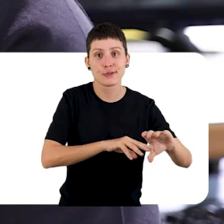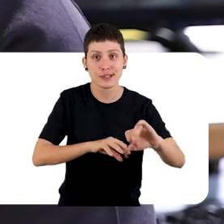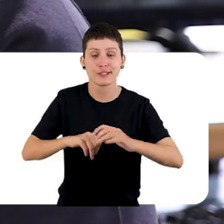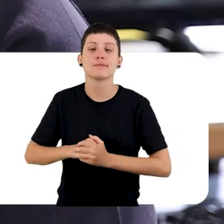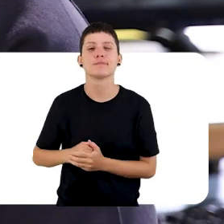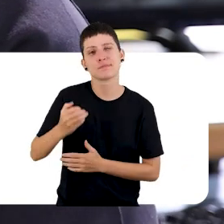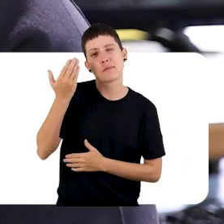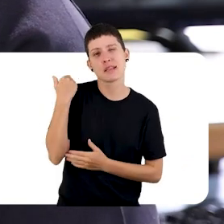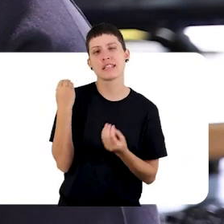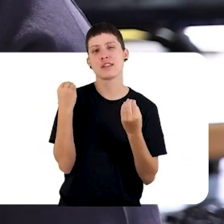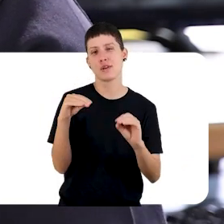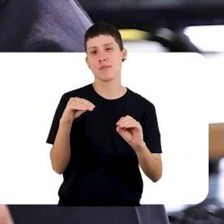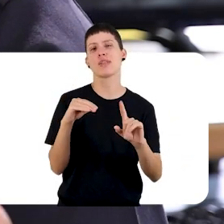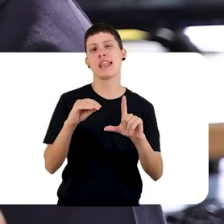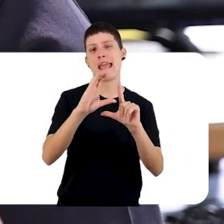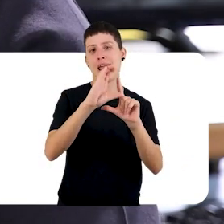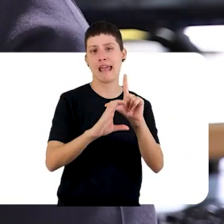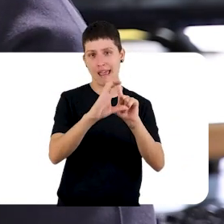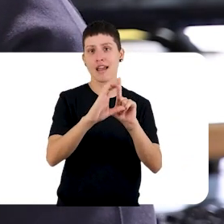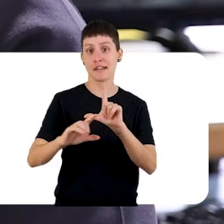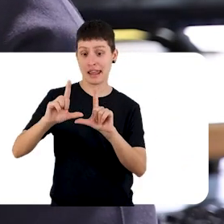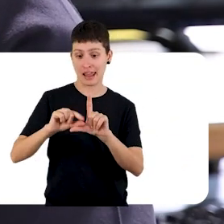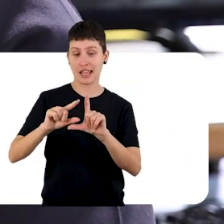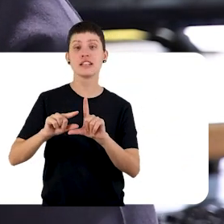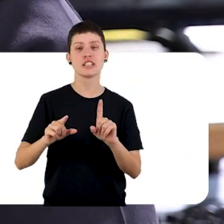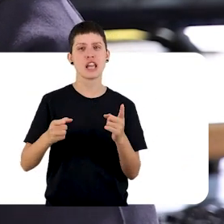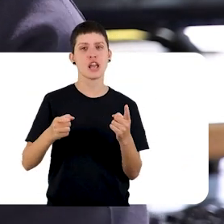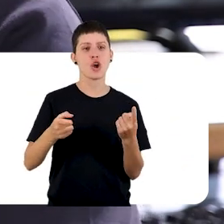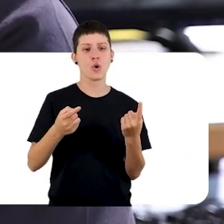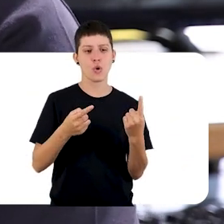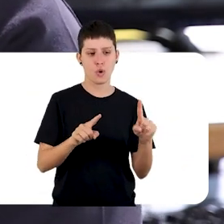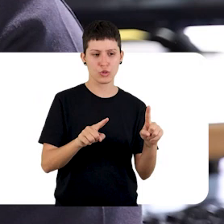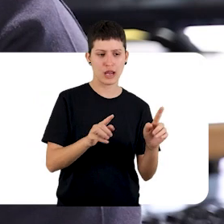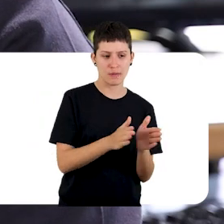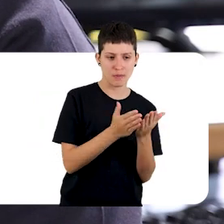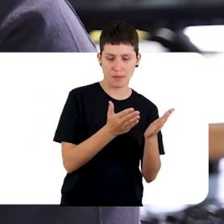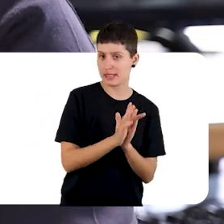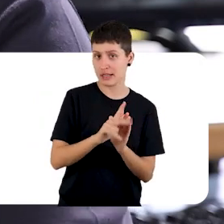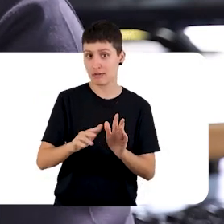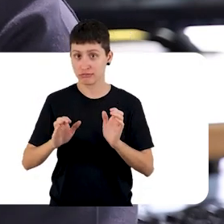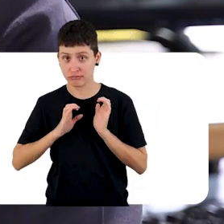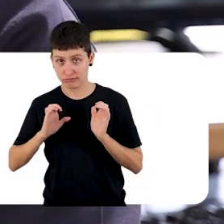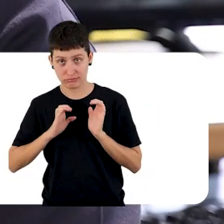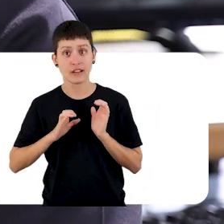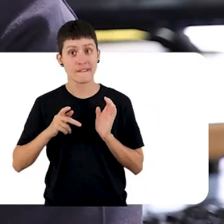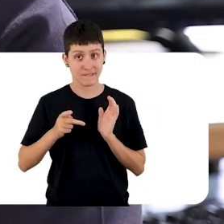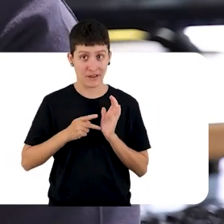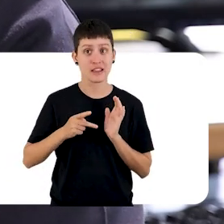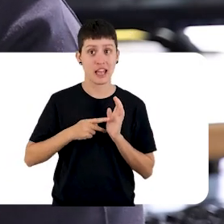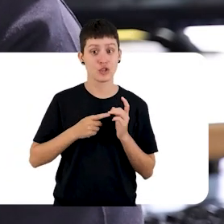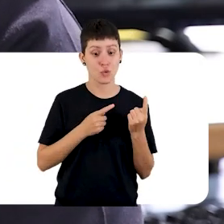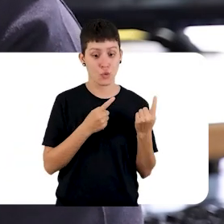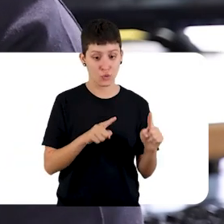tempo, coloquei no meu LinkedIn que o oposto da pobreza não é a riqueza, é a oportunidade. Você disse duas palavras que a